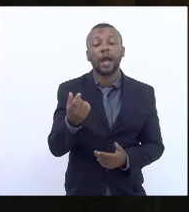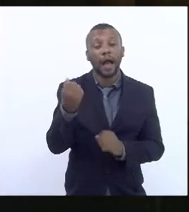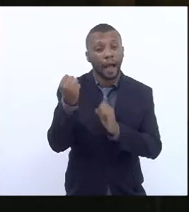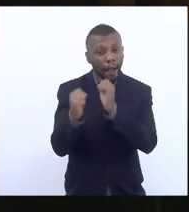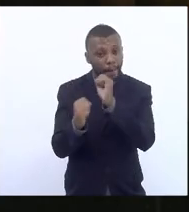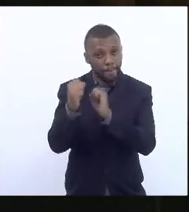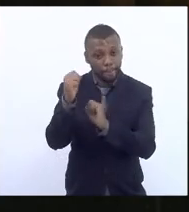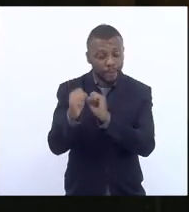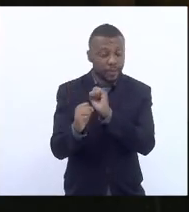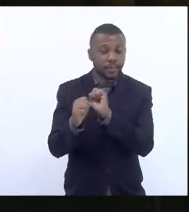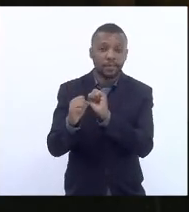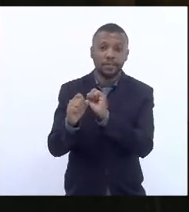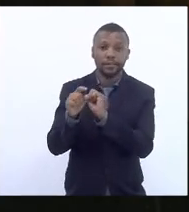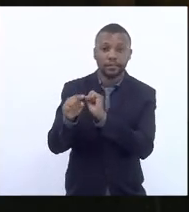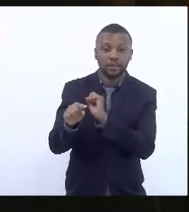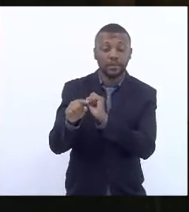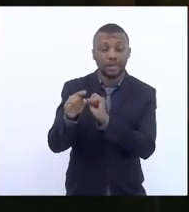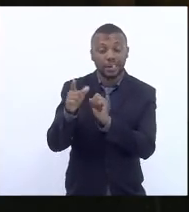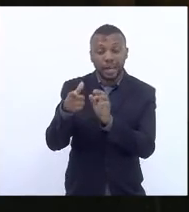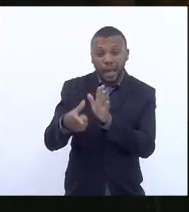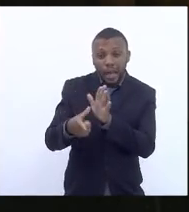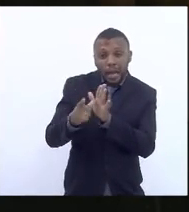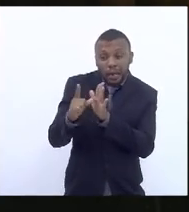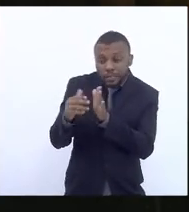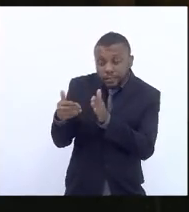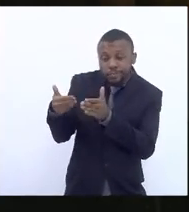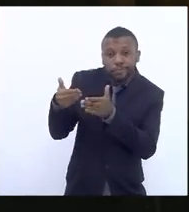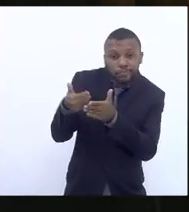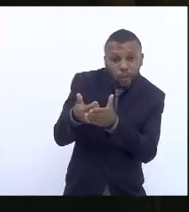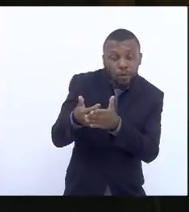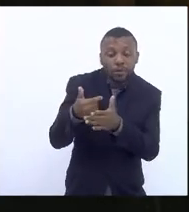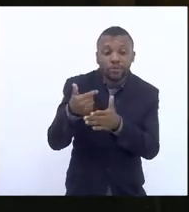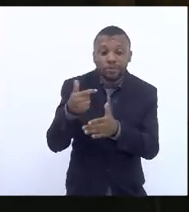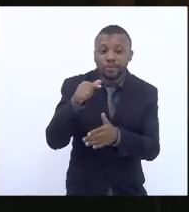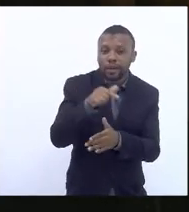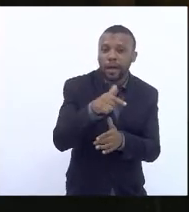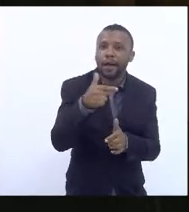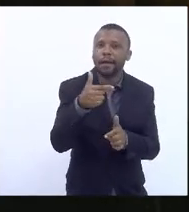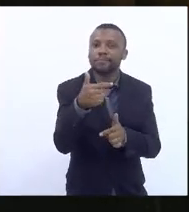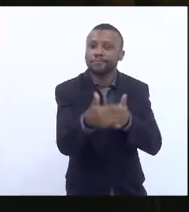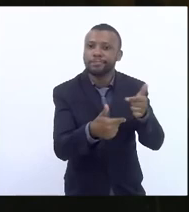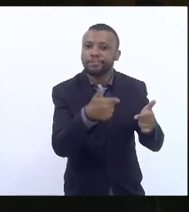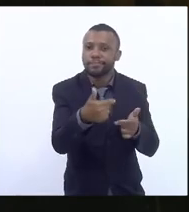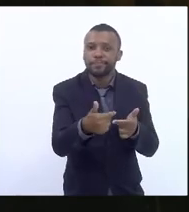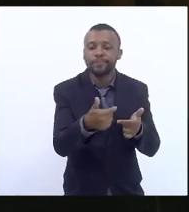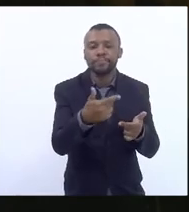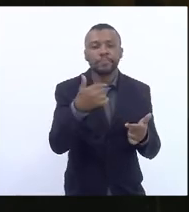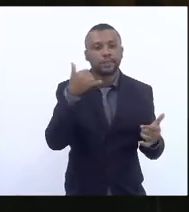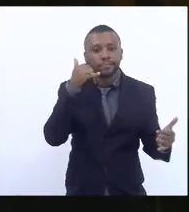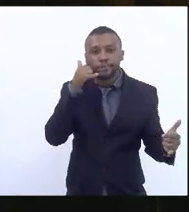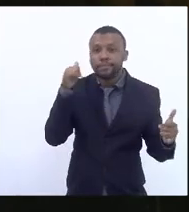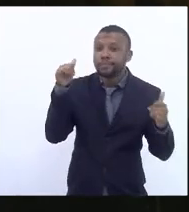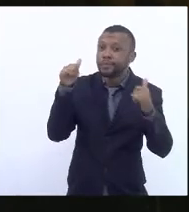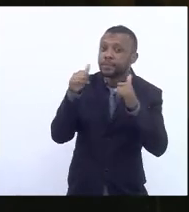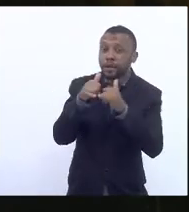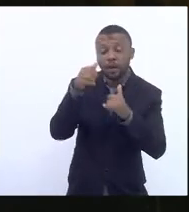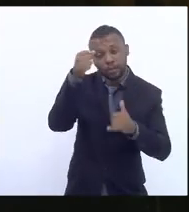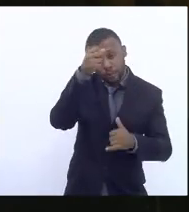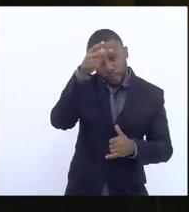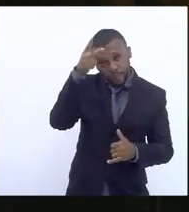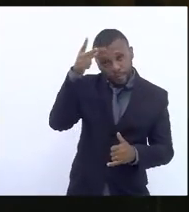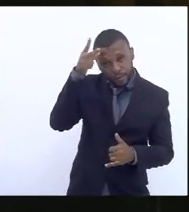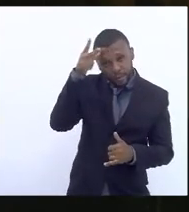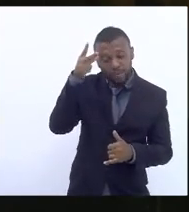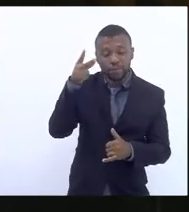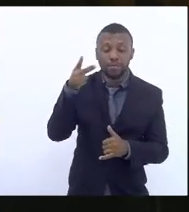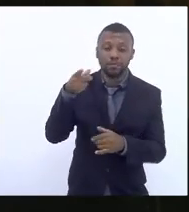recebeu, às vésperas de executar esse serviço, recebeu uma ligação do prefeito da cidade de Barra do